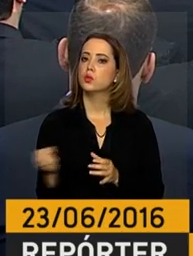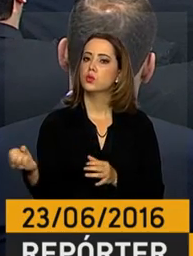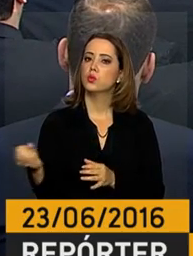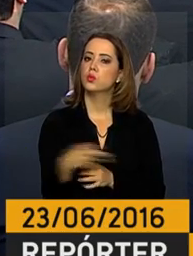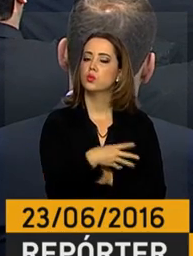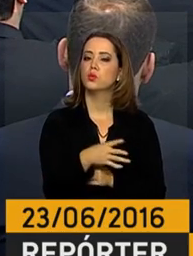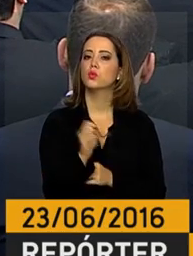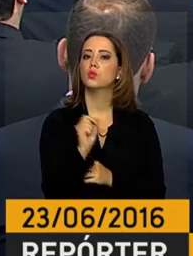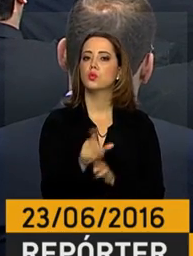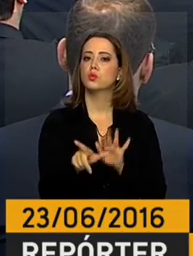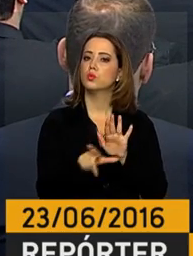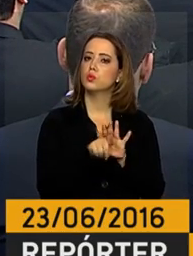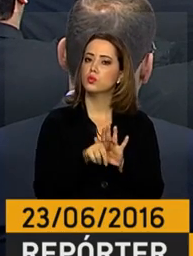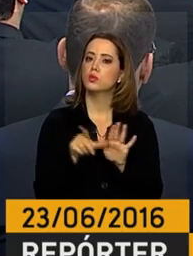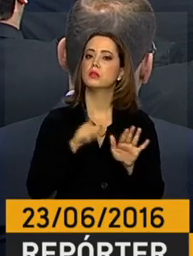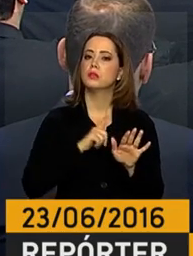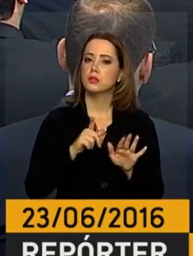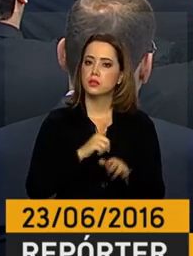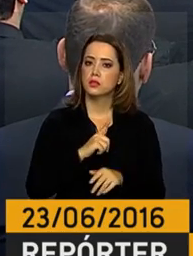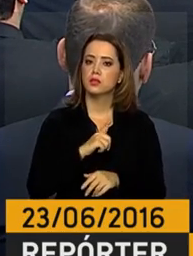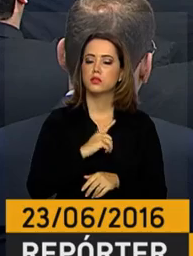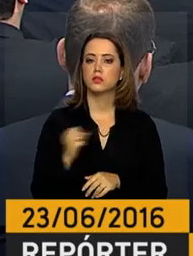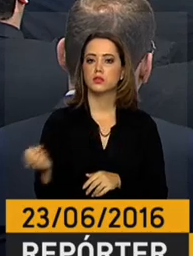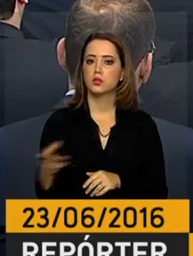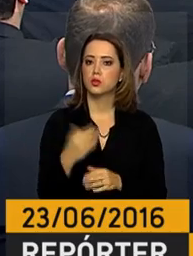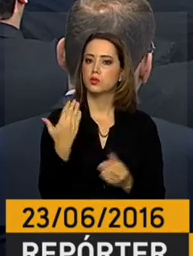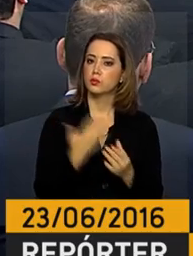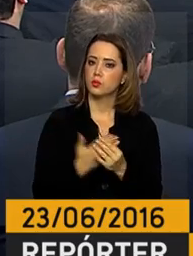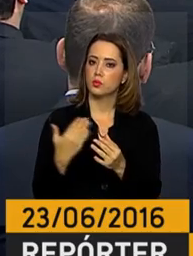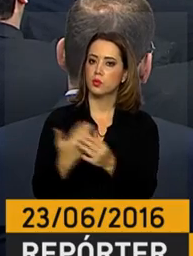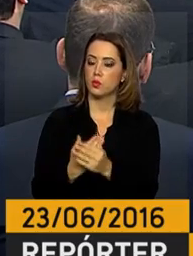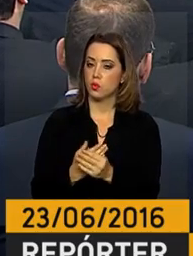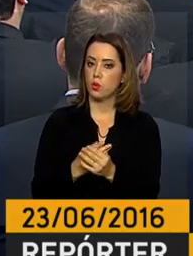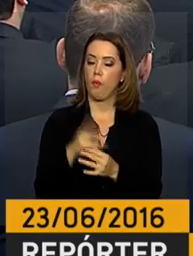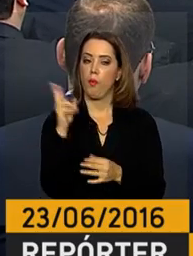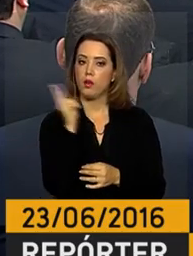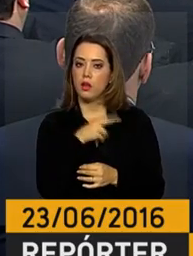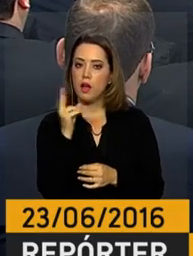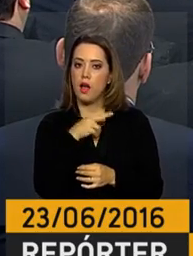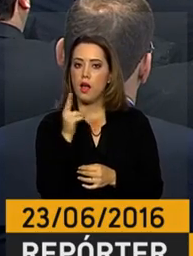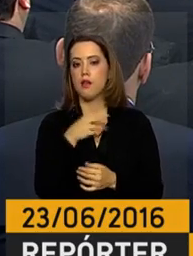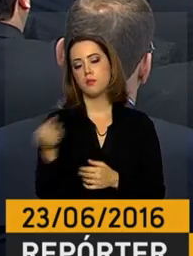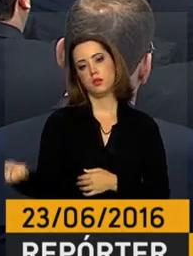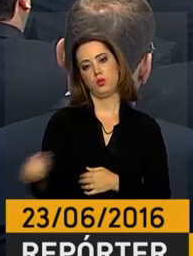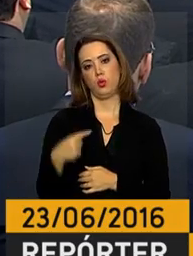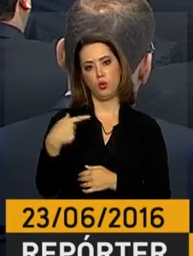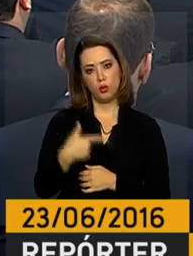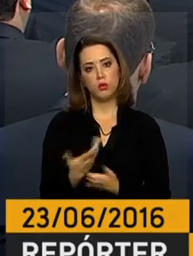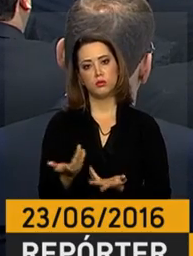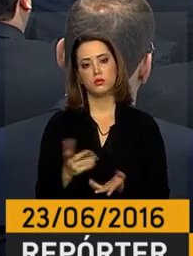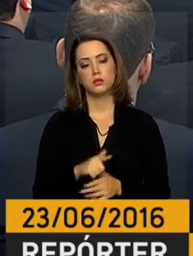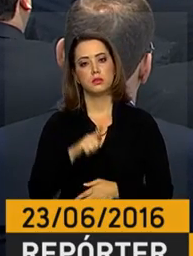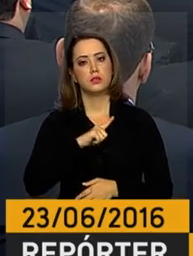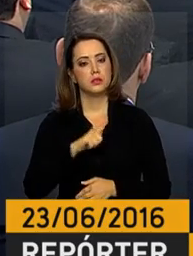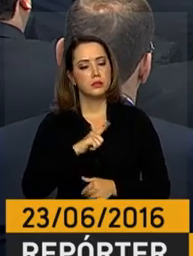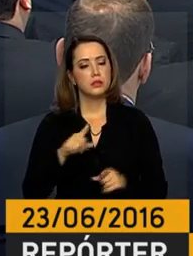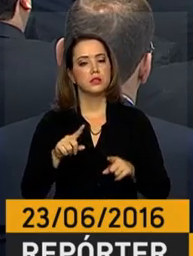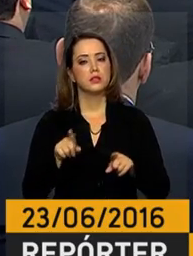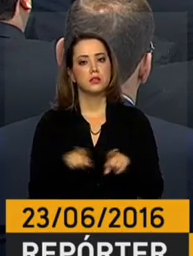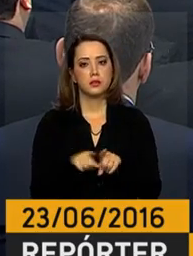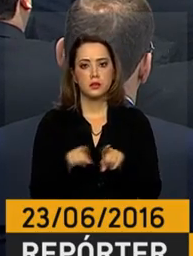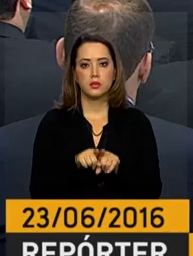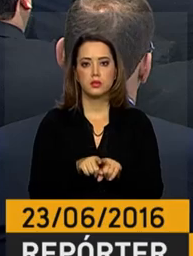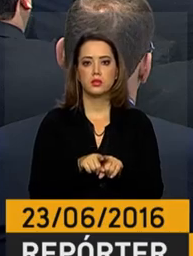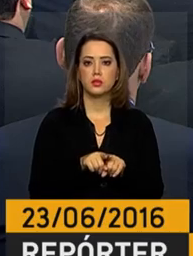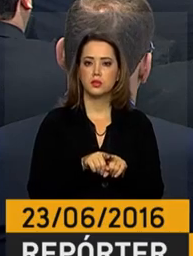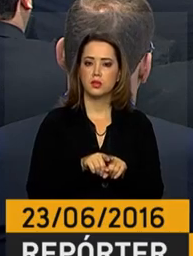normativo que além de agregar técnicas processuais modernas e ágeis reveste-se do mais alto